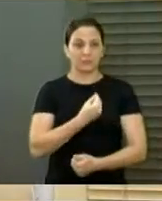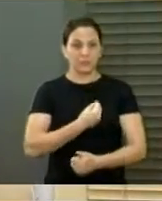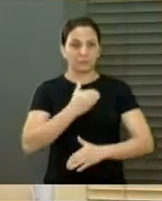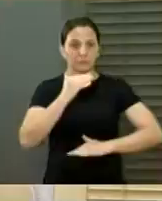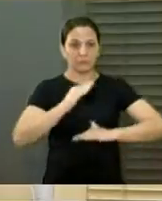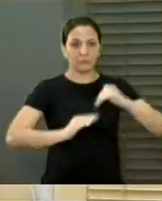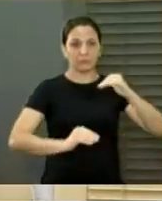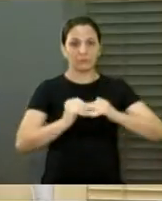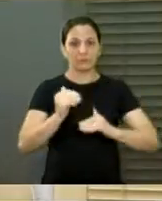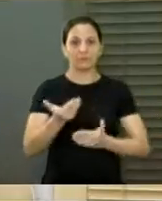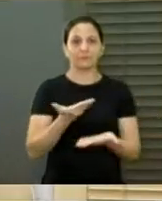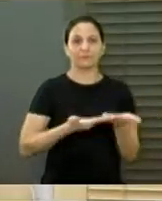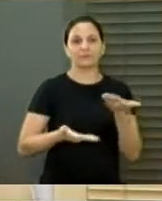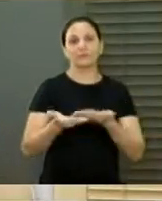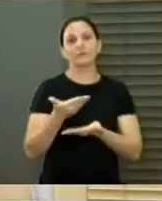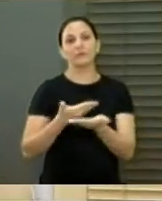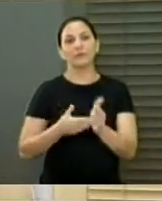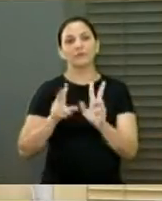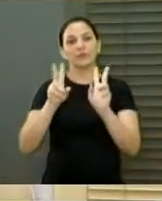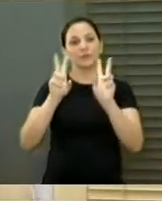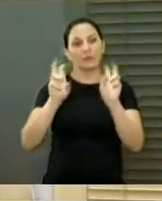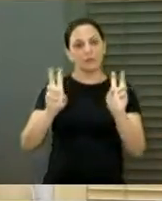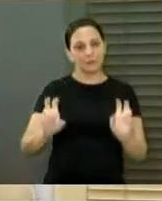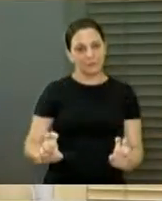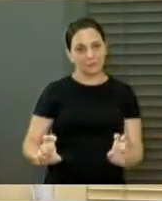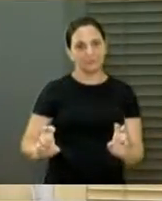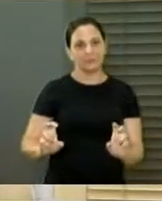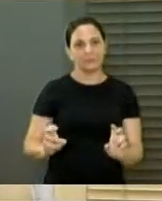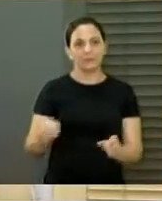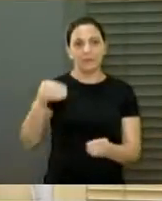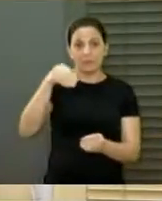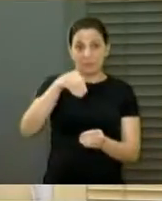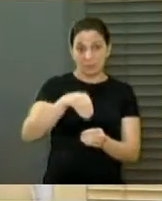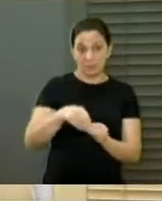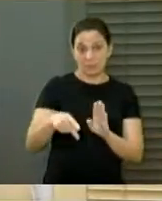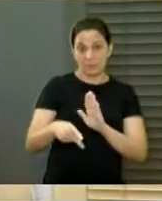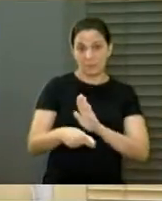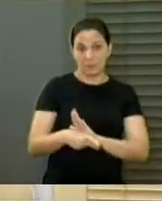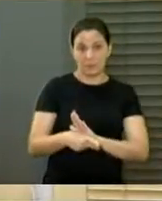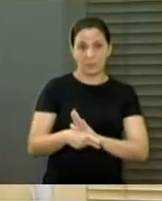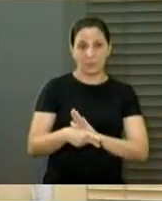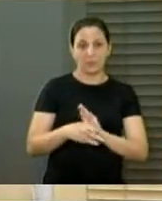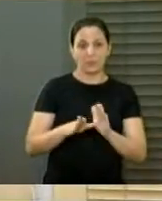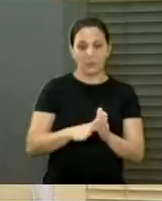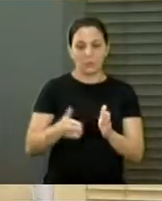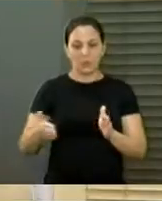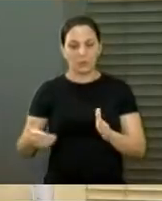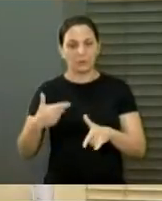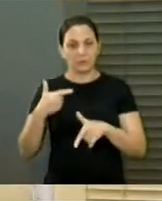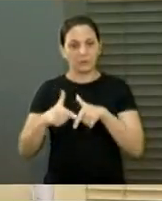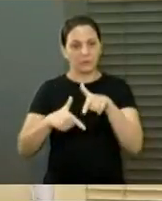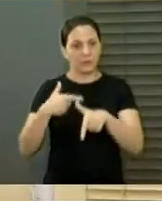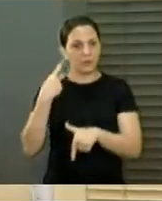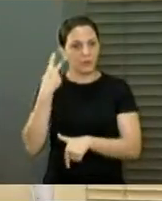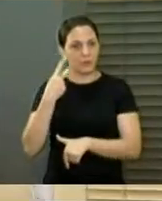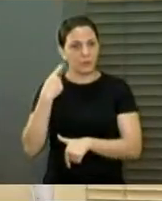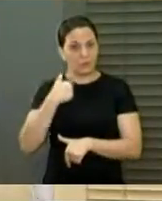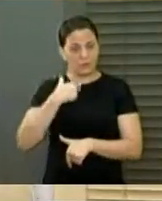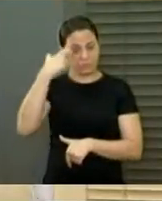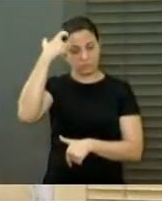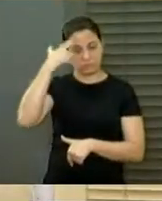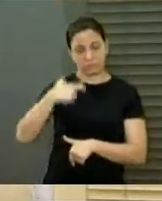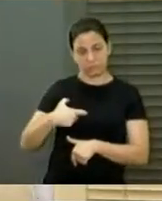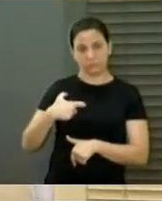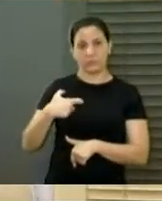ações relacionadas a esta questão. E dentro das possibilidades que o mandato de vereador e como cidadão eu puder